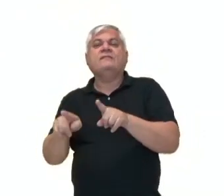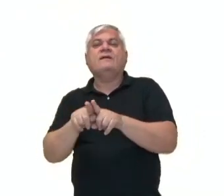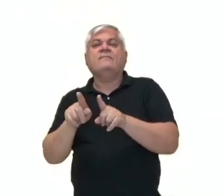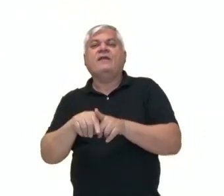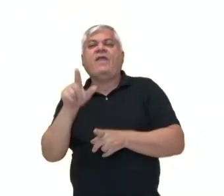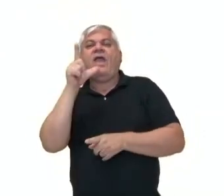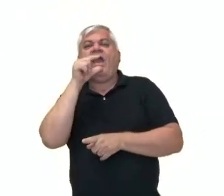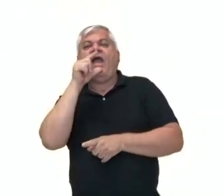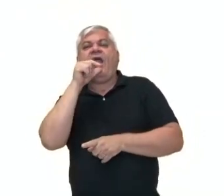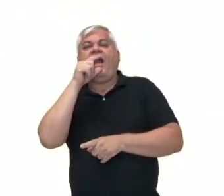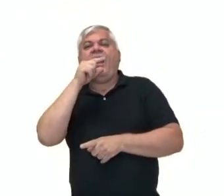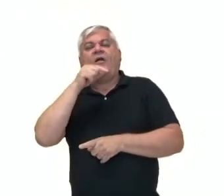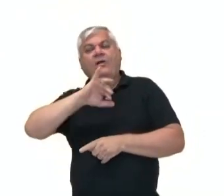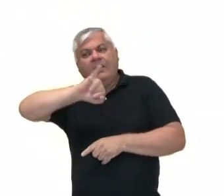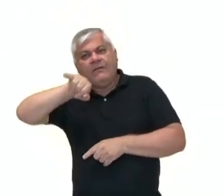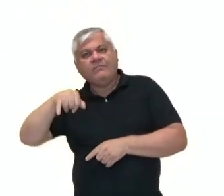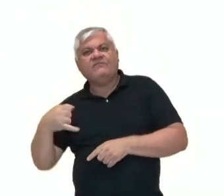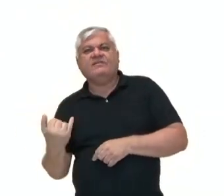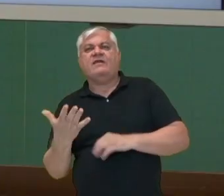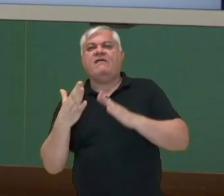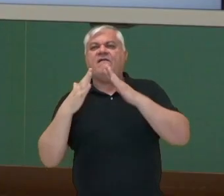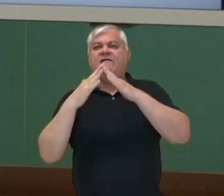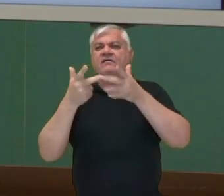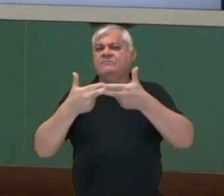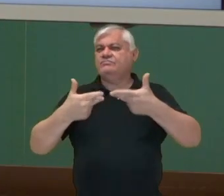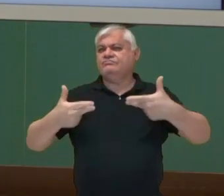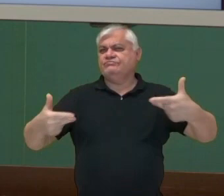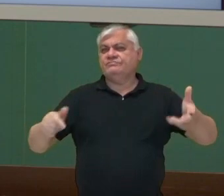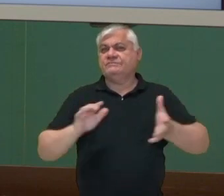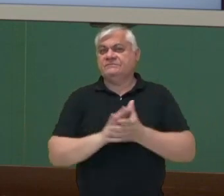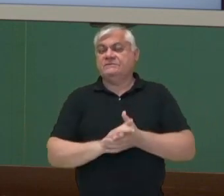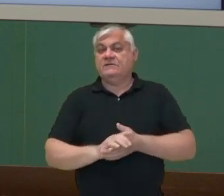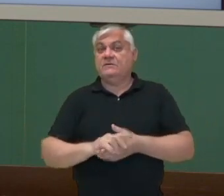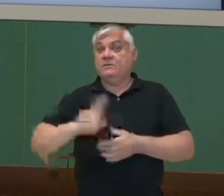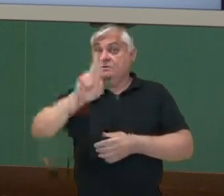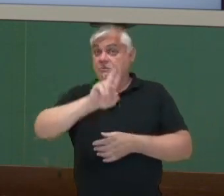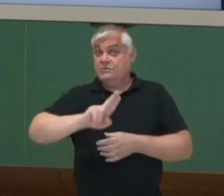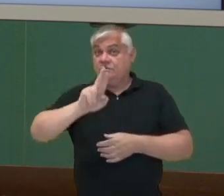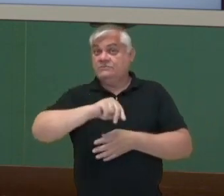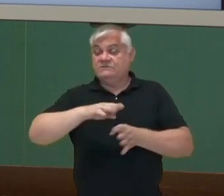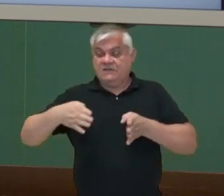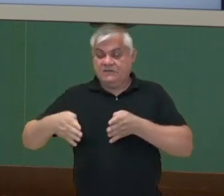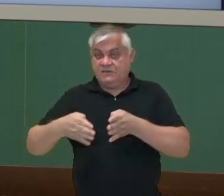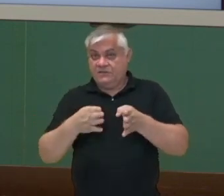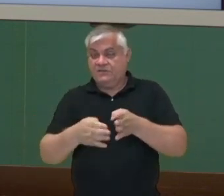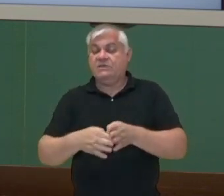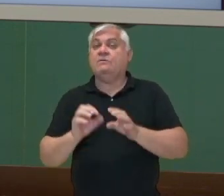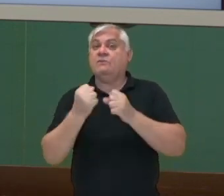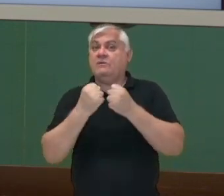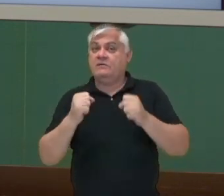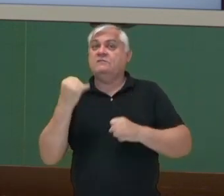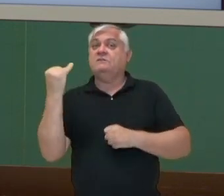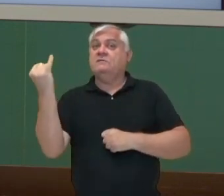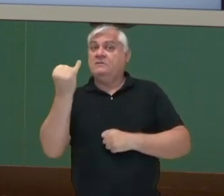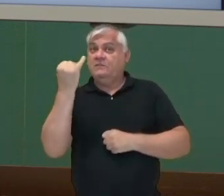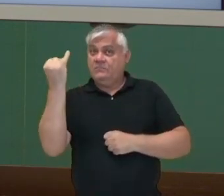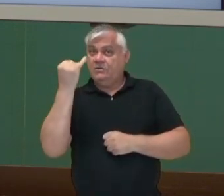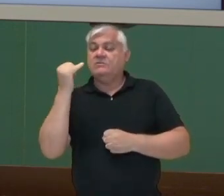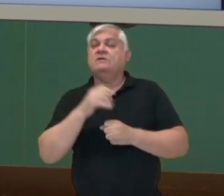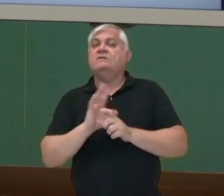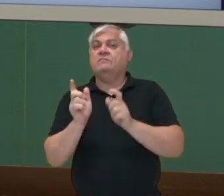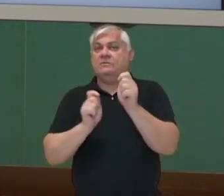água também dessas áreas. Então a quantidade ali da utilização desses rios é muito grande, importantíssima